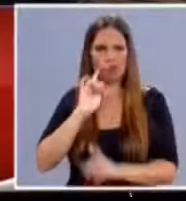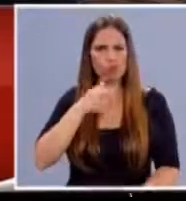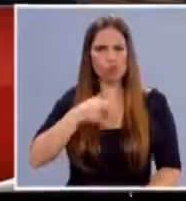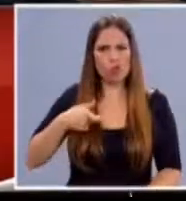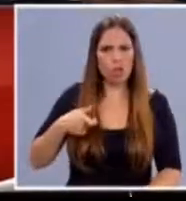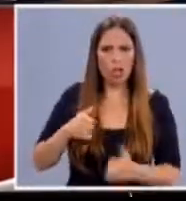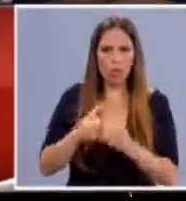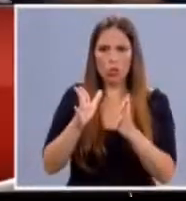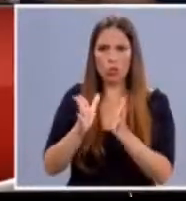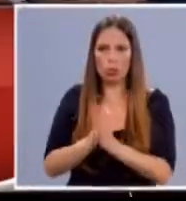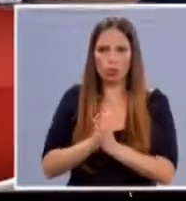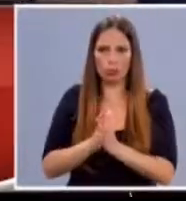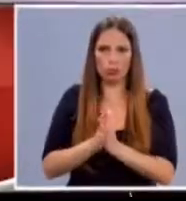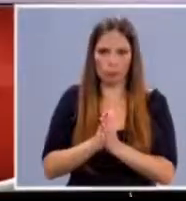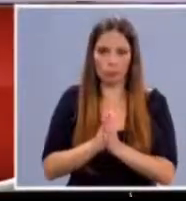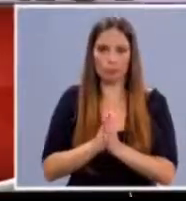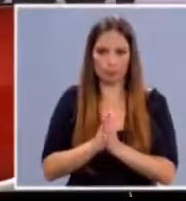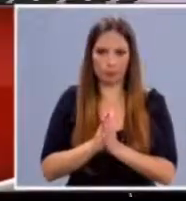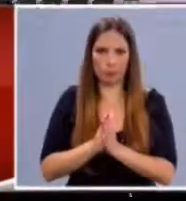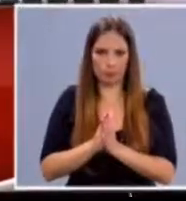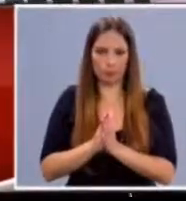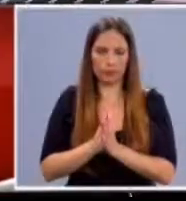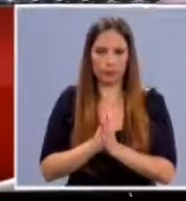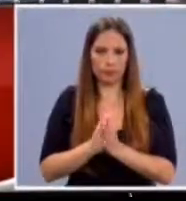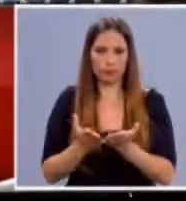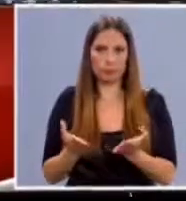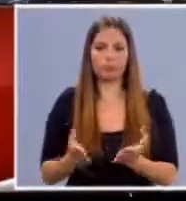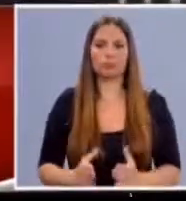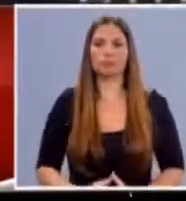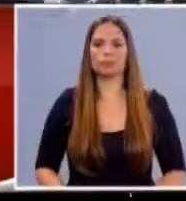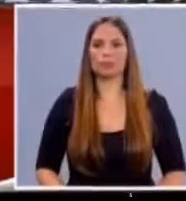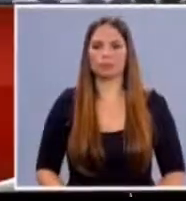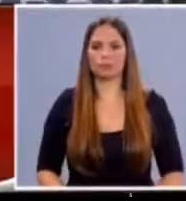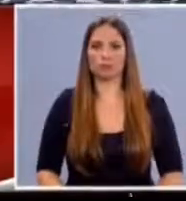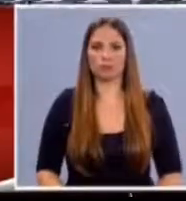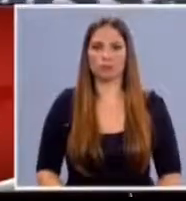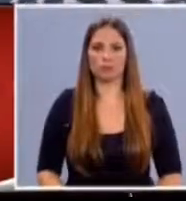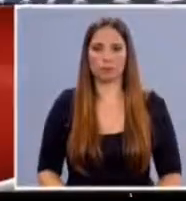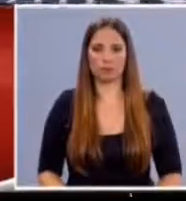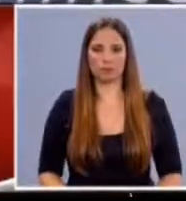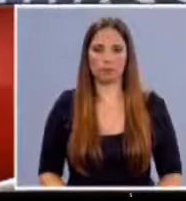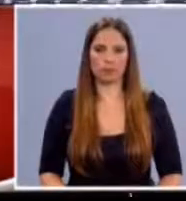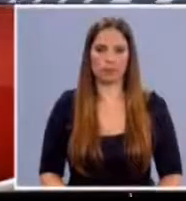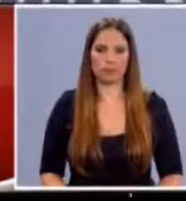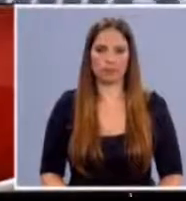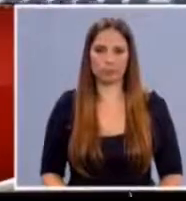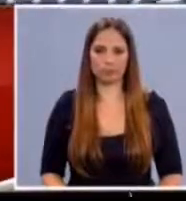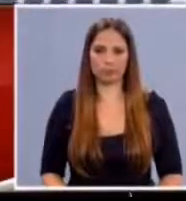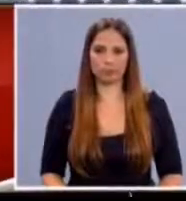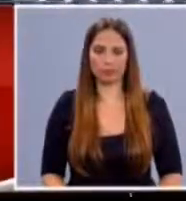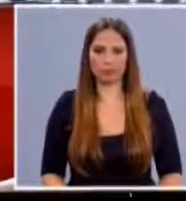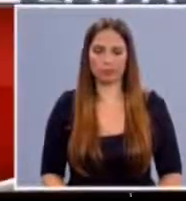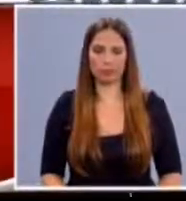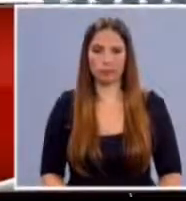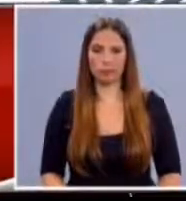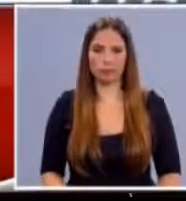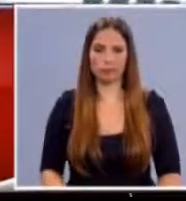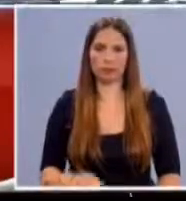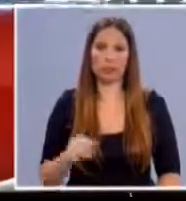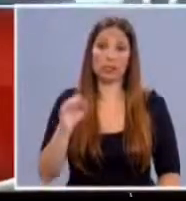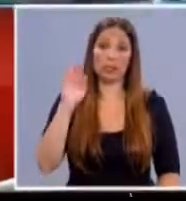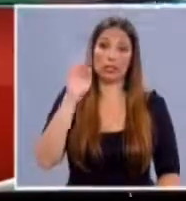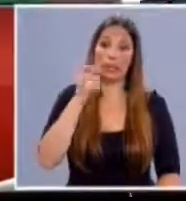de tudo o que efetivamente se está a passar. É conveniente que tenham a cota de maio